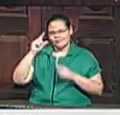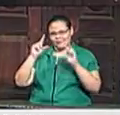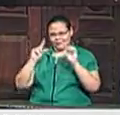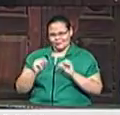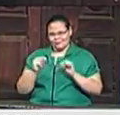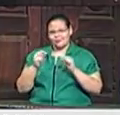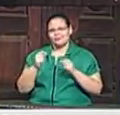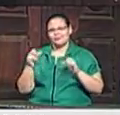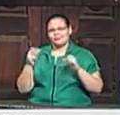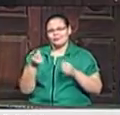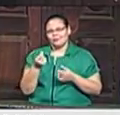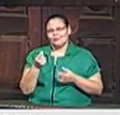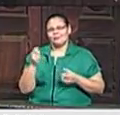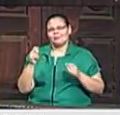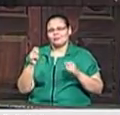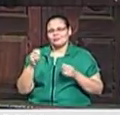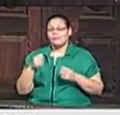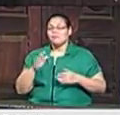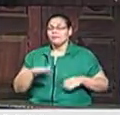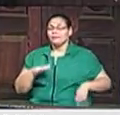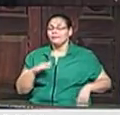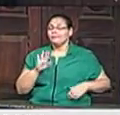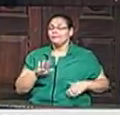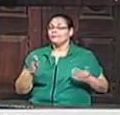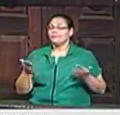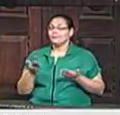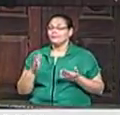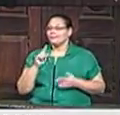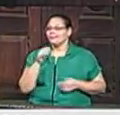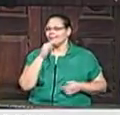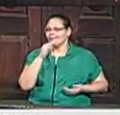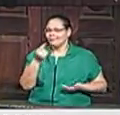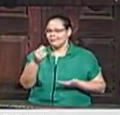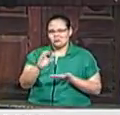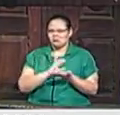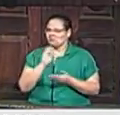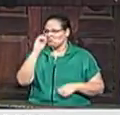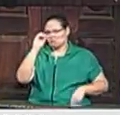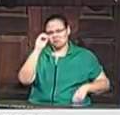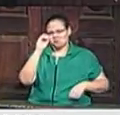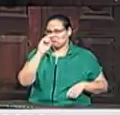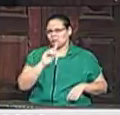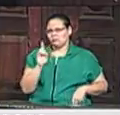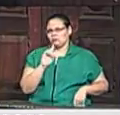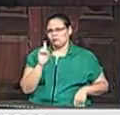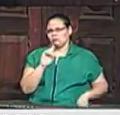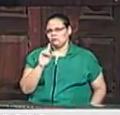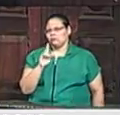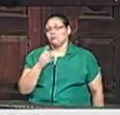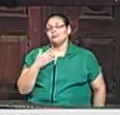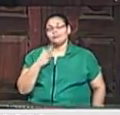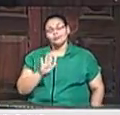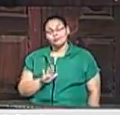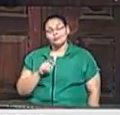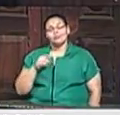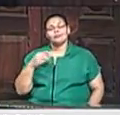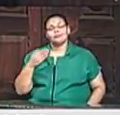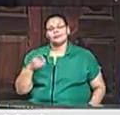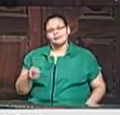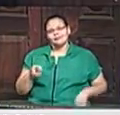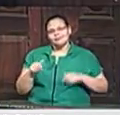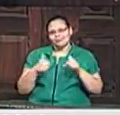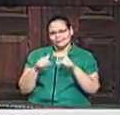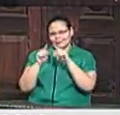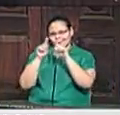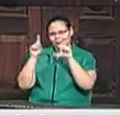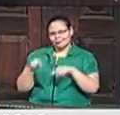a transferência, mas a transferência não foi zero, e os servidores